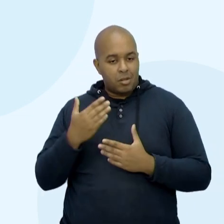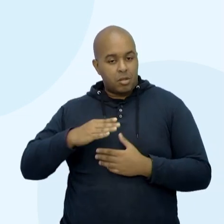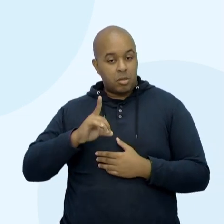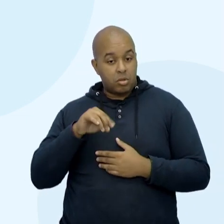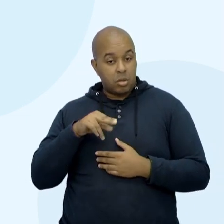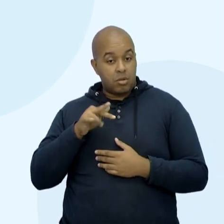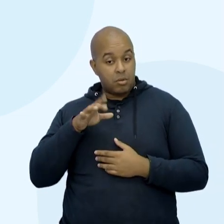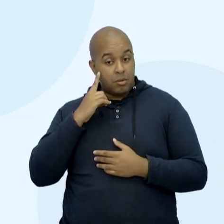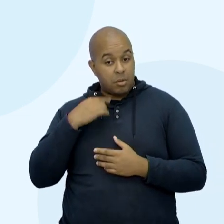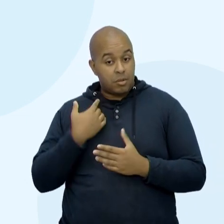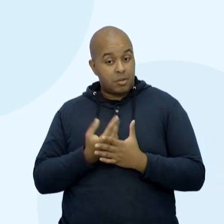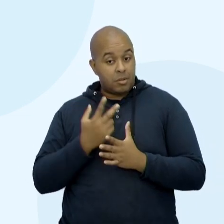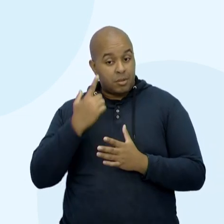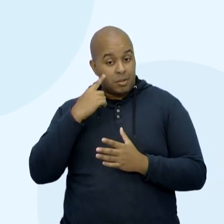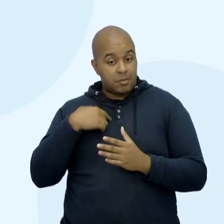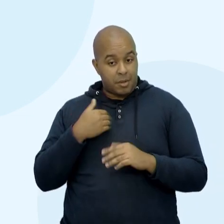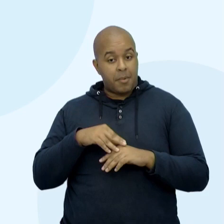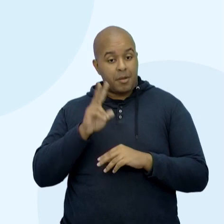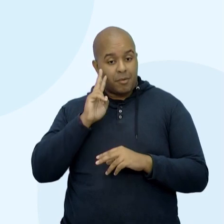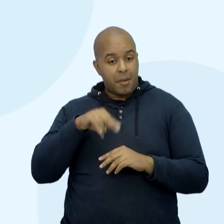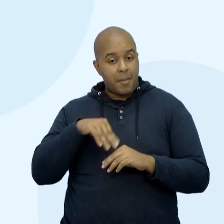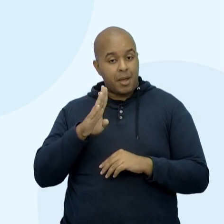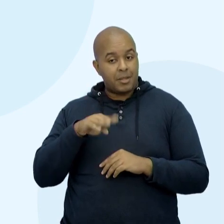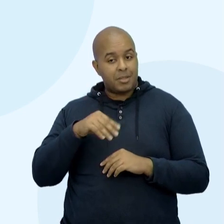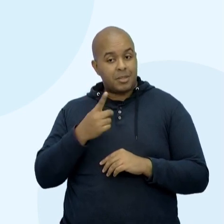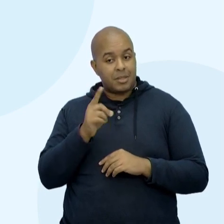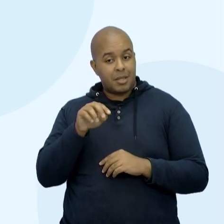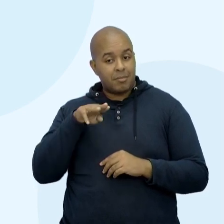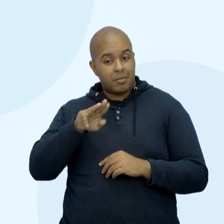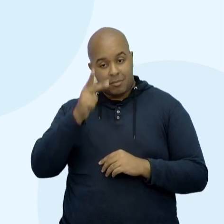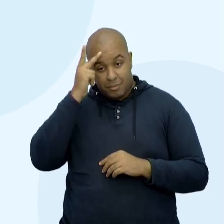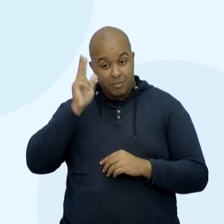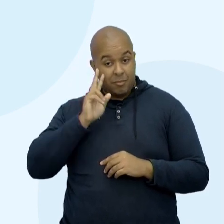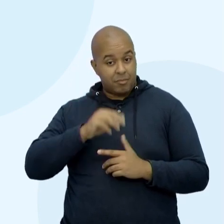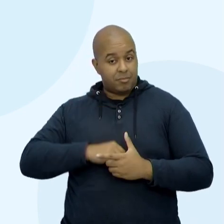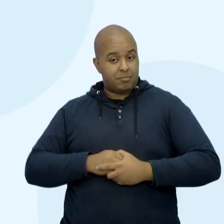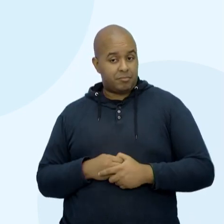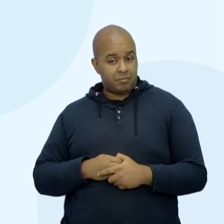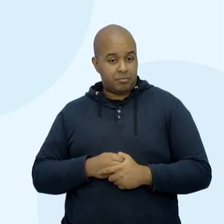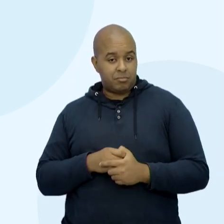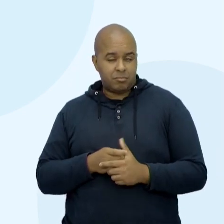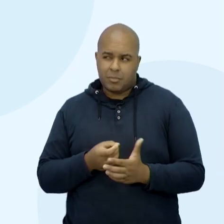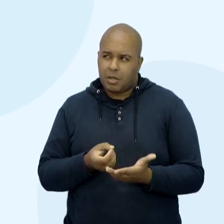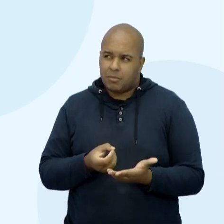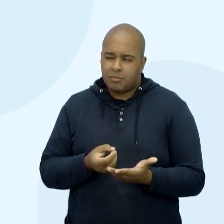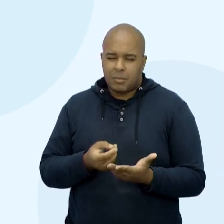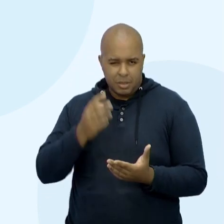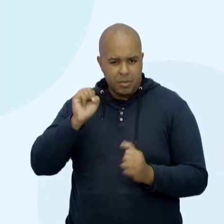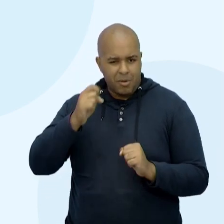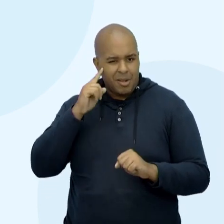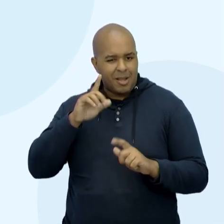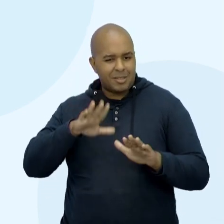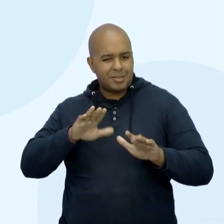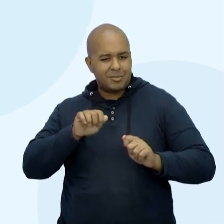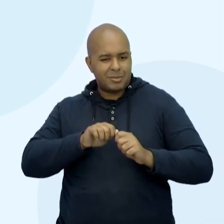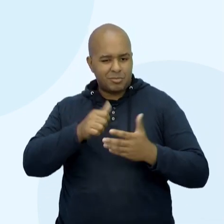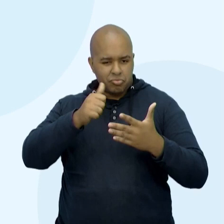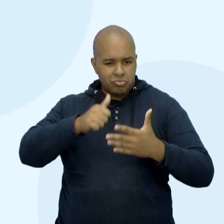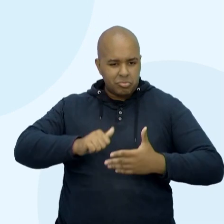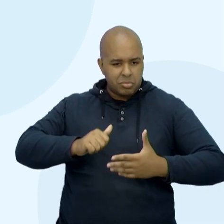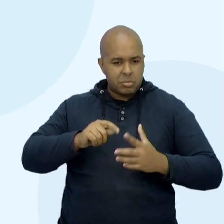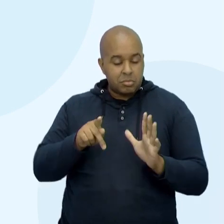76, ainda está aqui entre os mais assistidos, com mais de 10 milhões de pessoas assistindo. Então, ou seja, a gente podia fazer uma análise